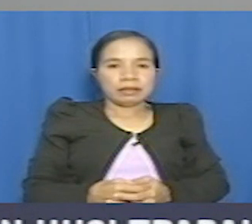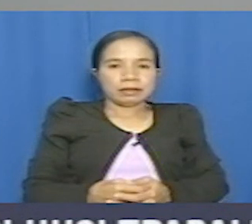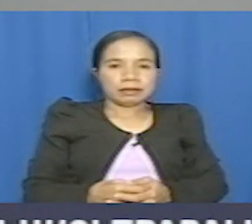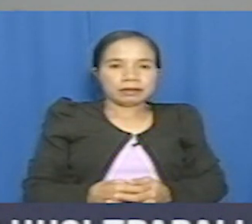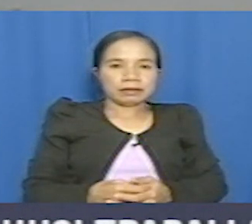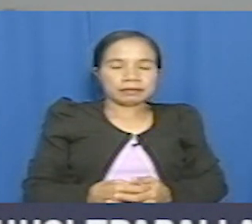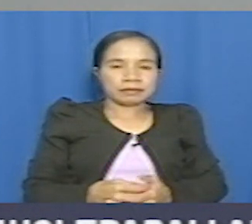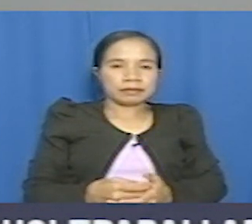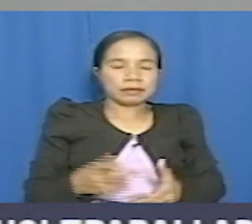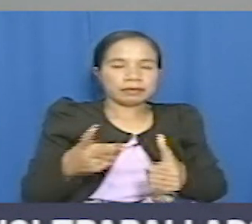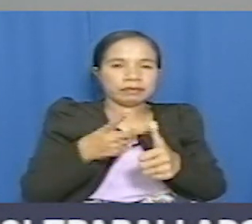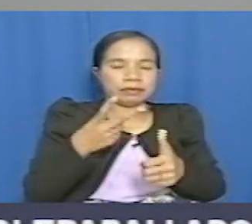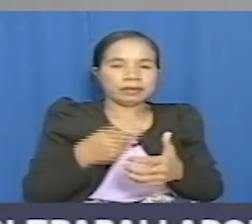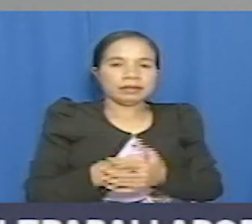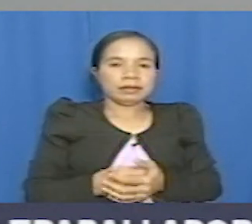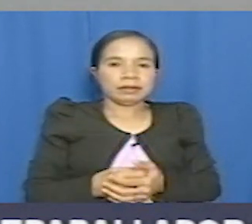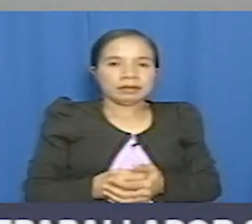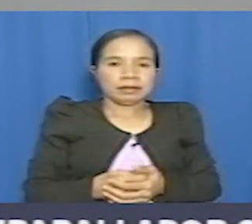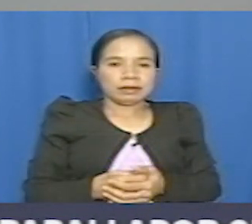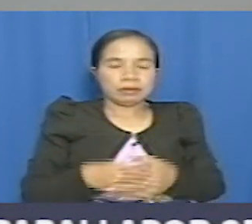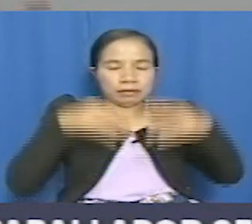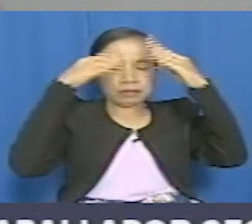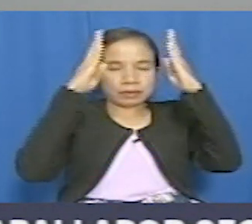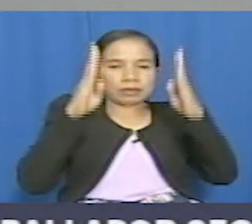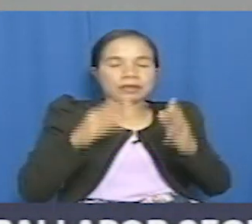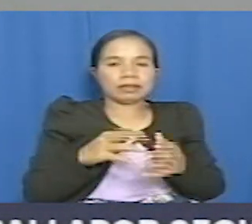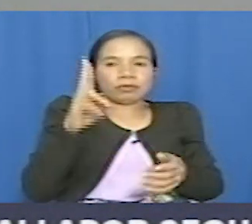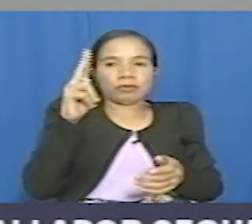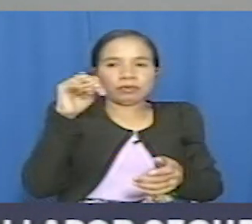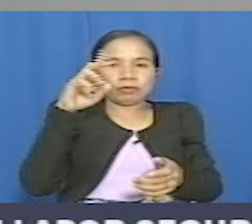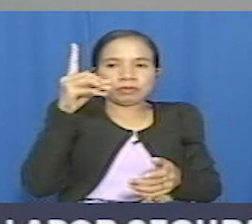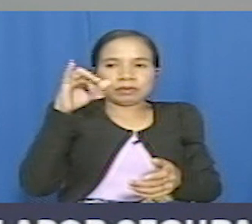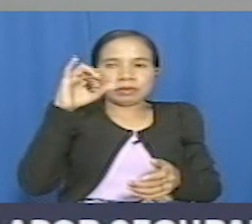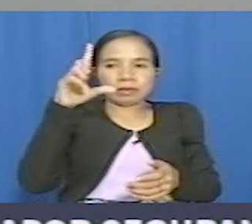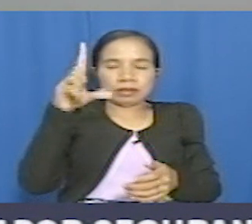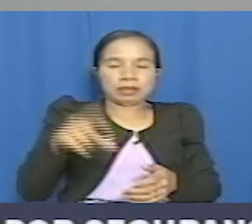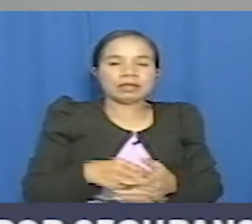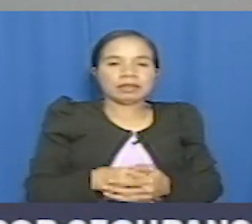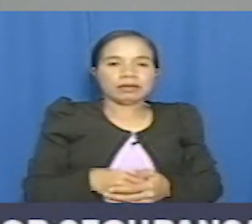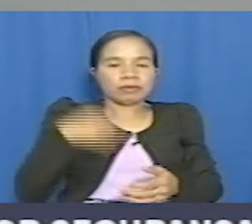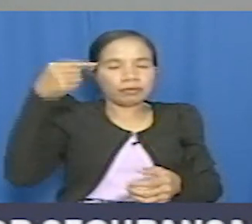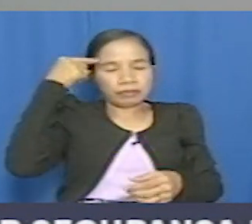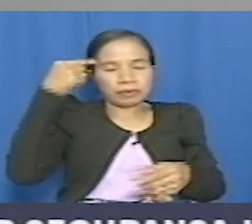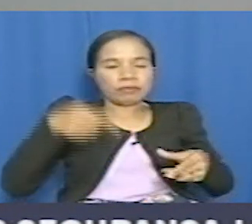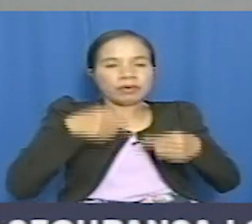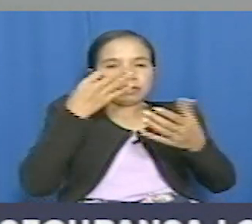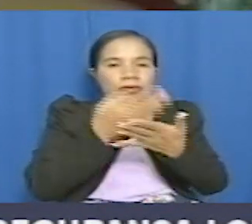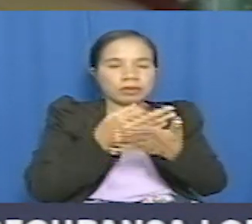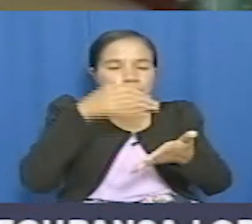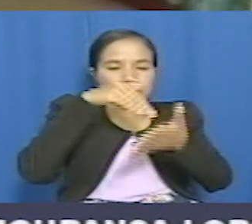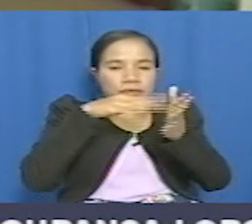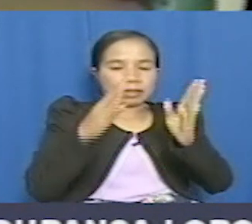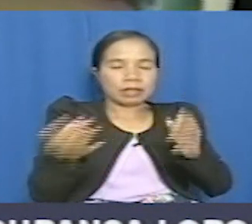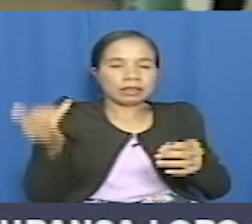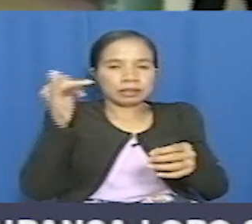Terceiro vice-reitor Undil, Hugo Lourenço da Costa, informa. Governo oferece subsídio para estudante Sira